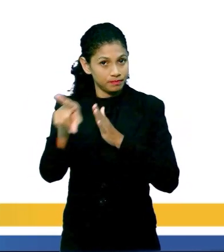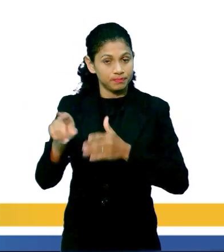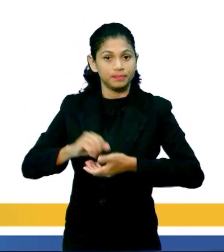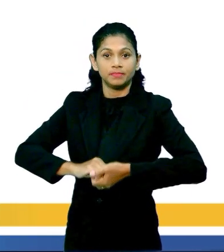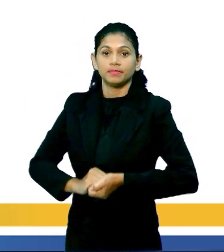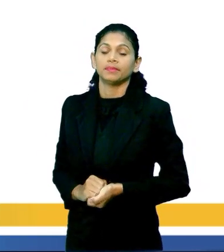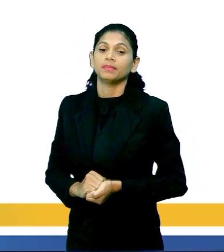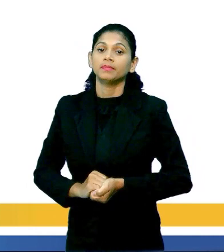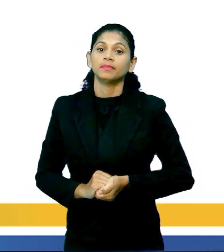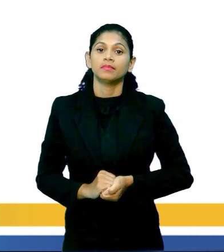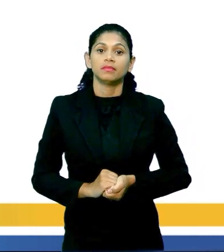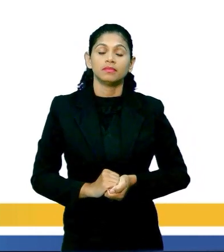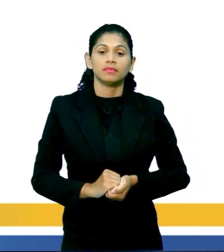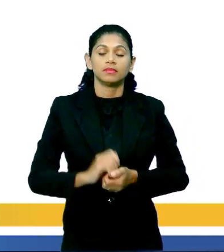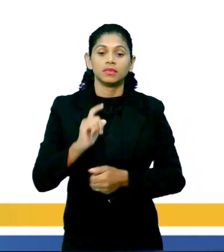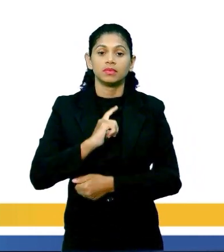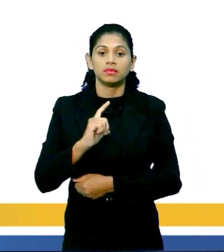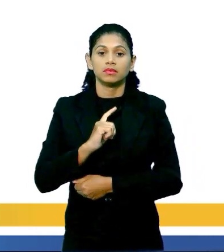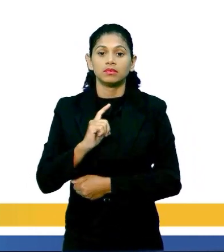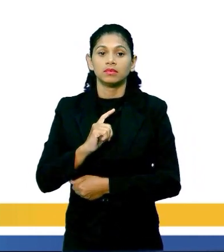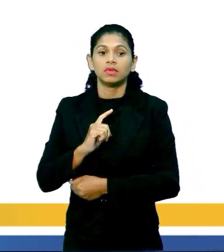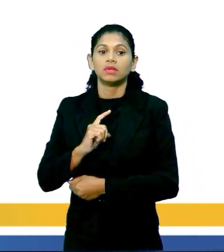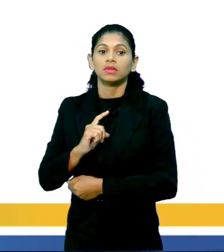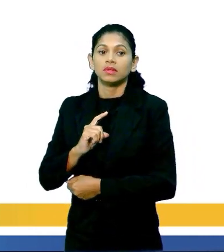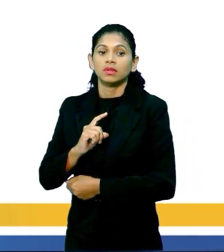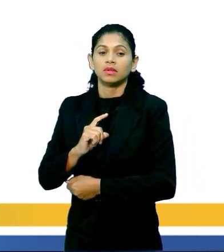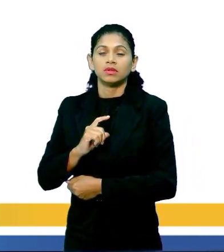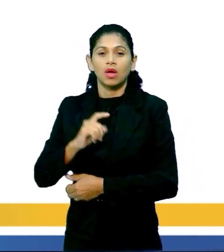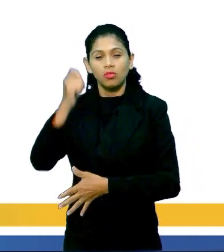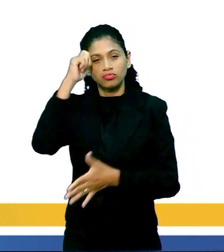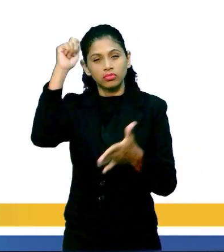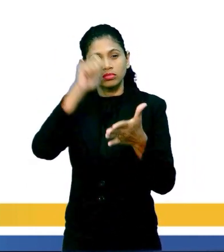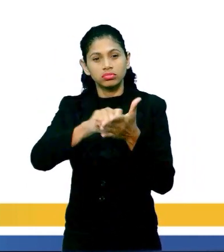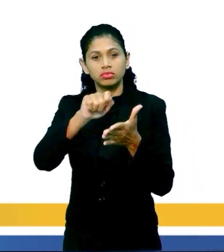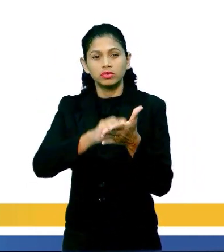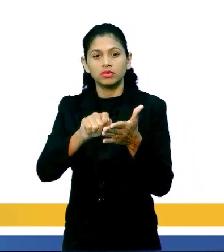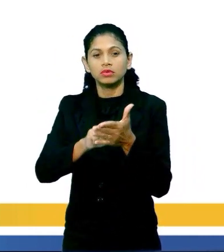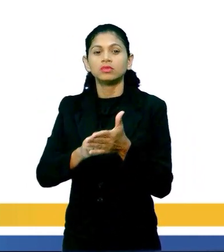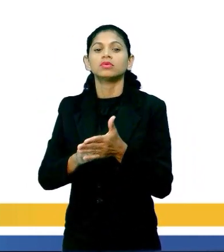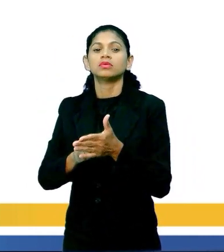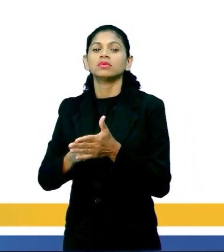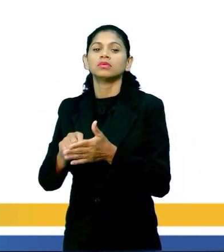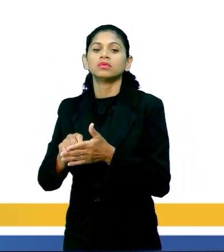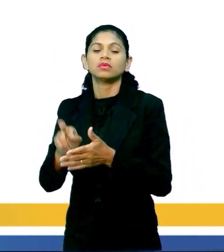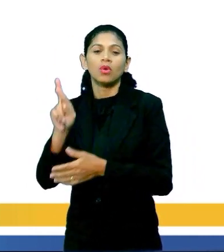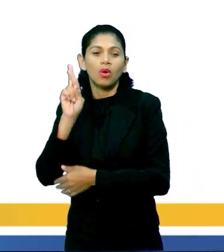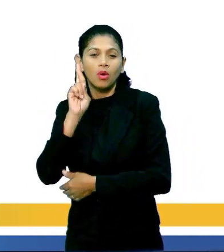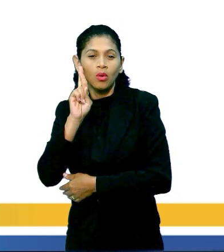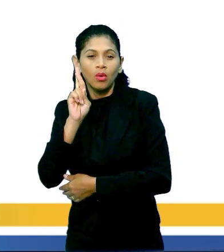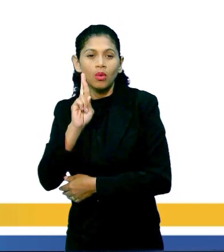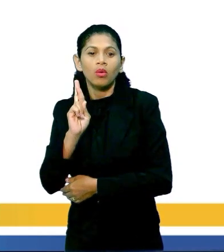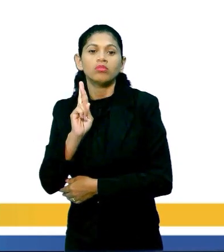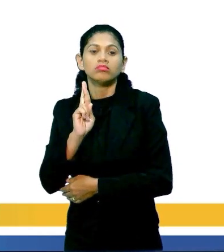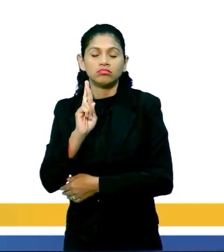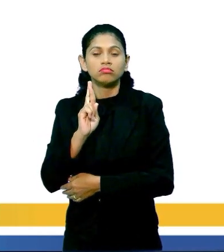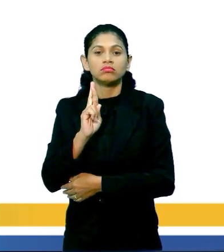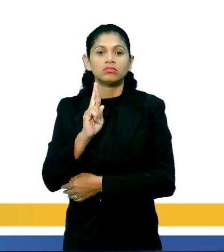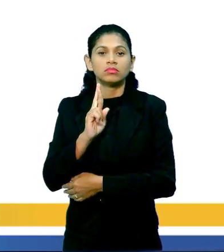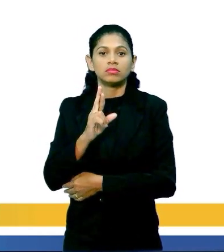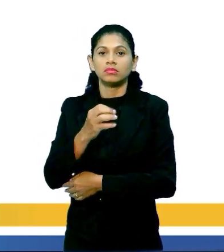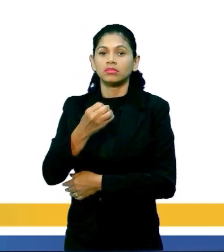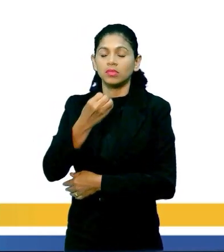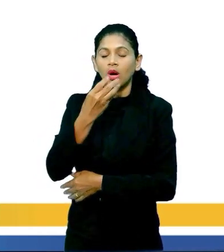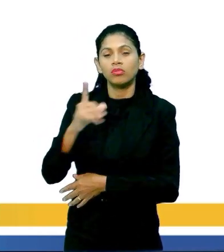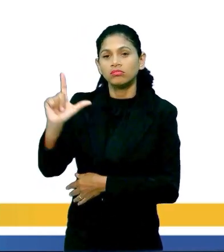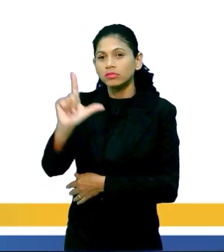ok? Nós temos ali, o escritor russo Anton Chekhov é um grande expoente da literatura